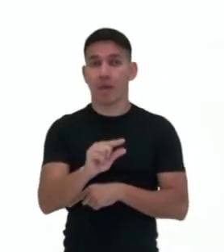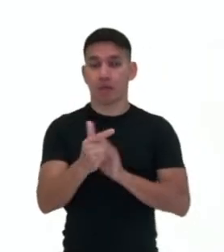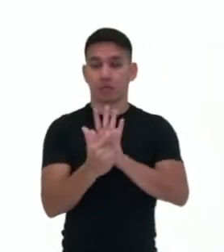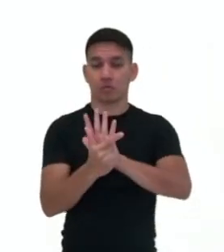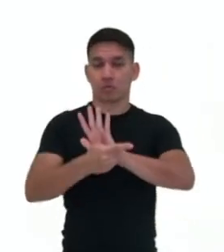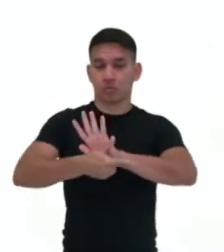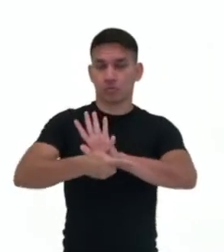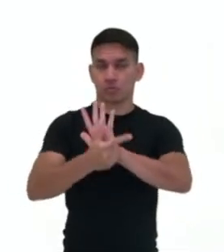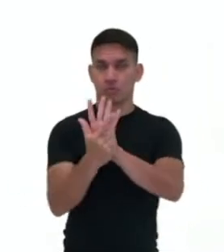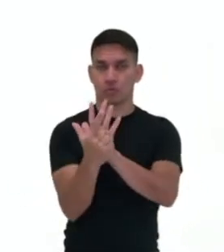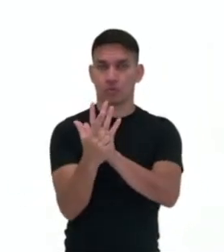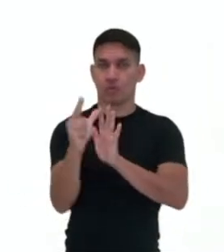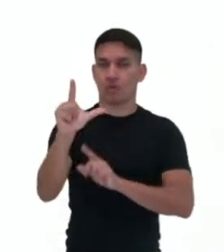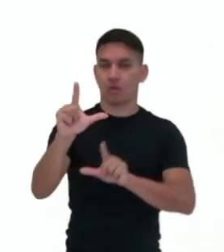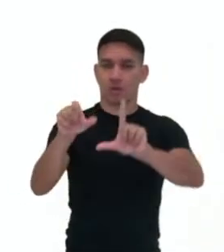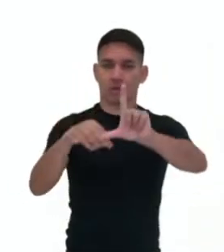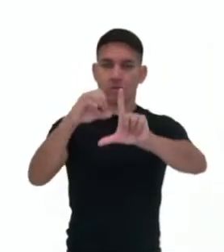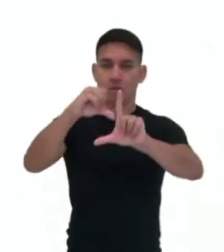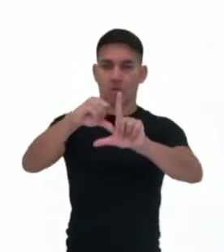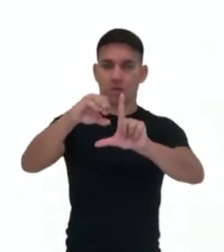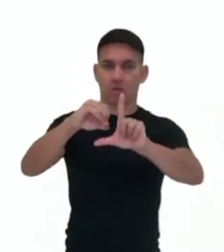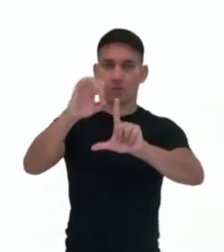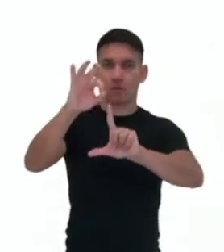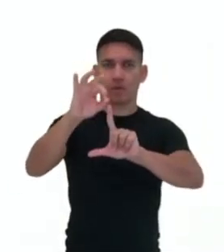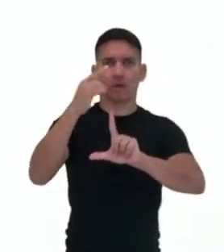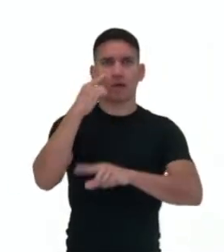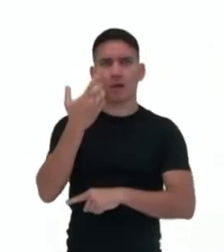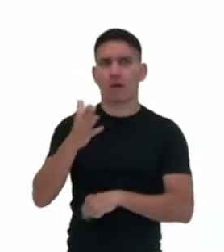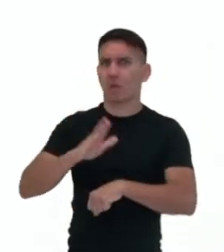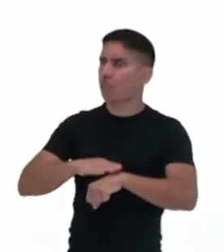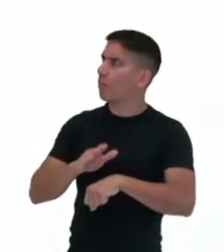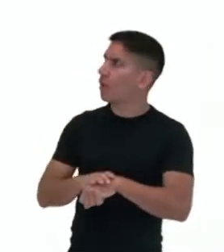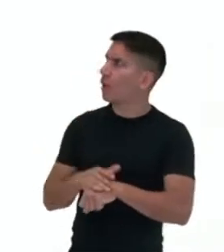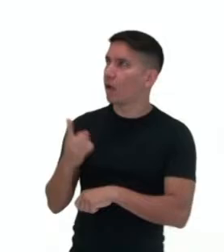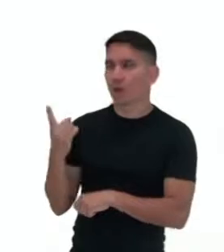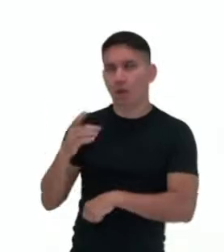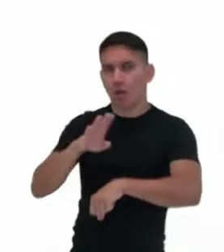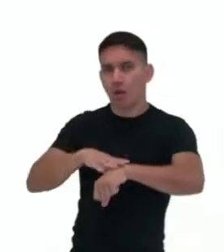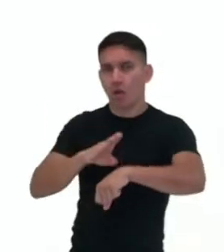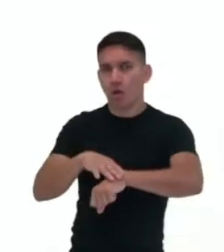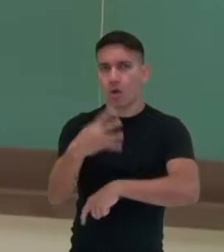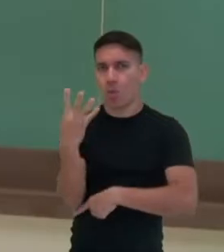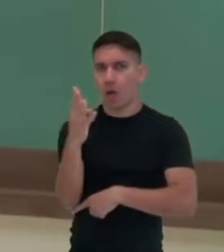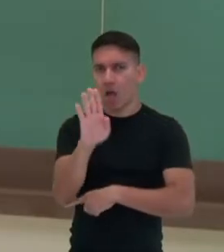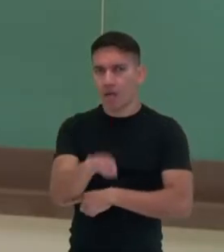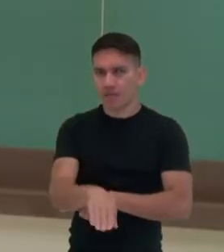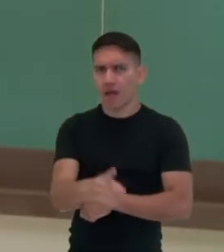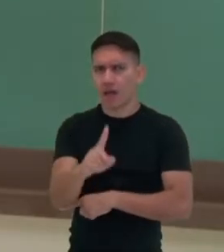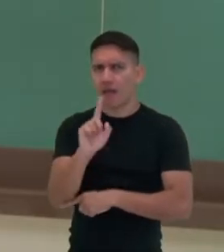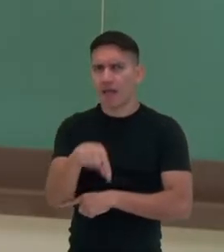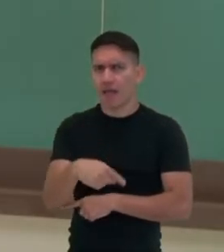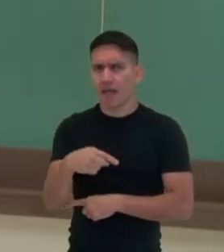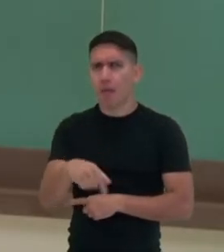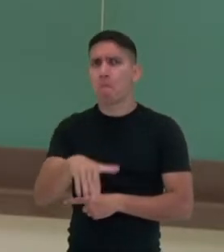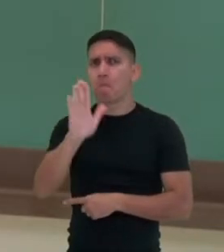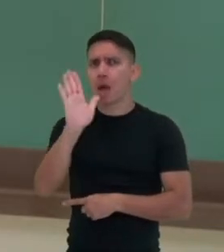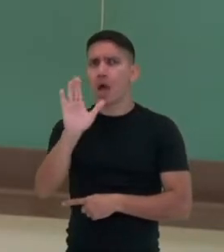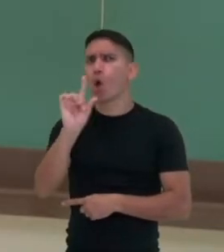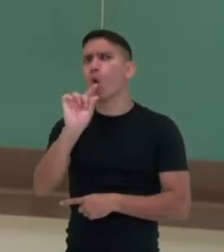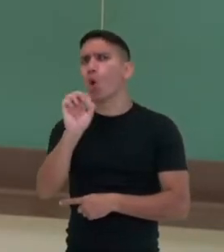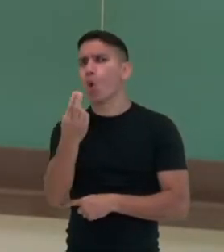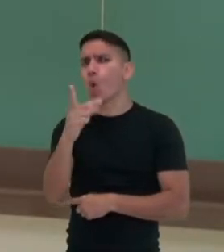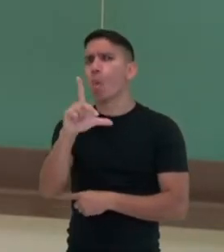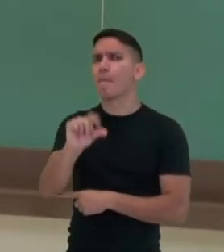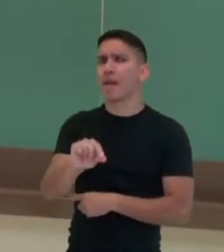Ou seja, quando está marcando as 4 horas ali no reloginho, né? Será que esse ângulo que formou é maior ou menor do que